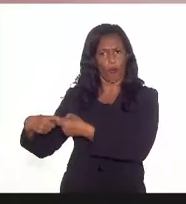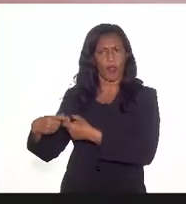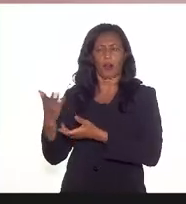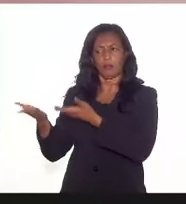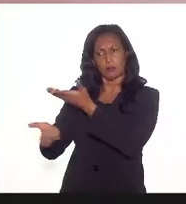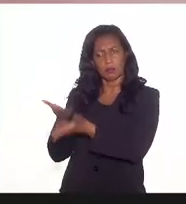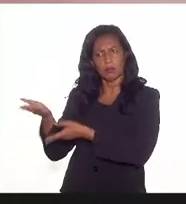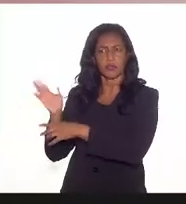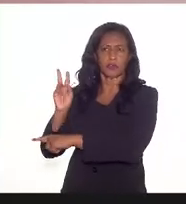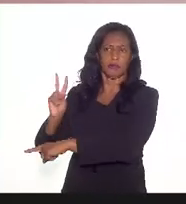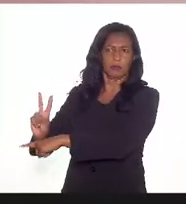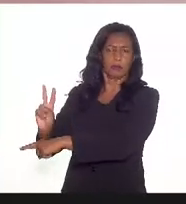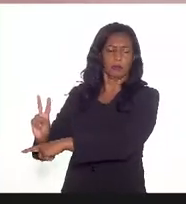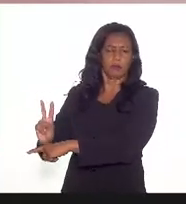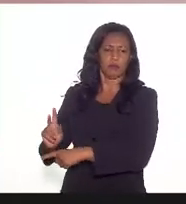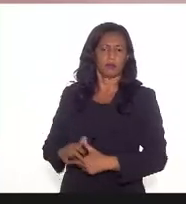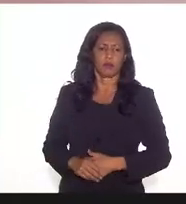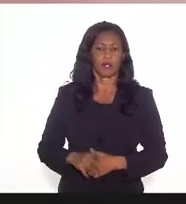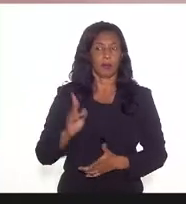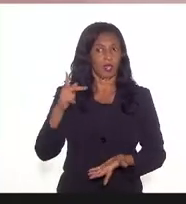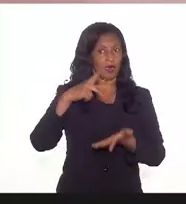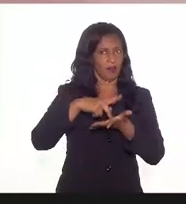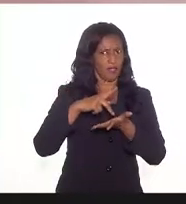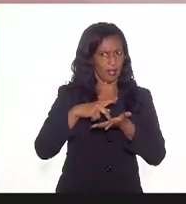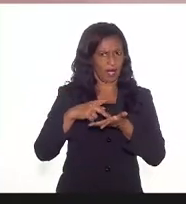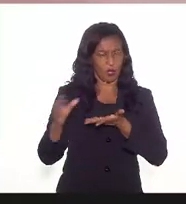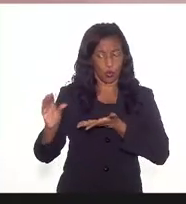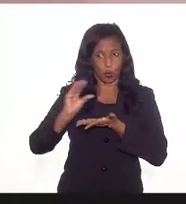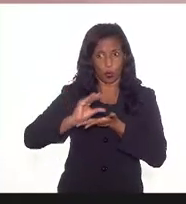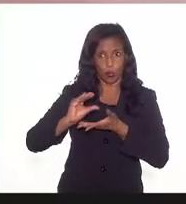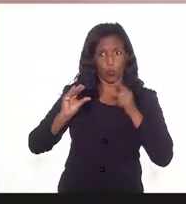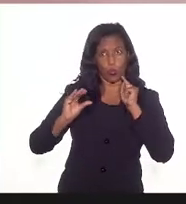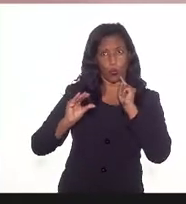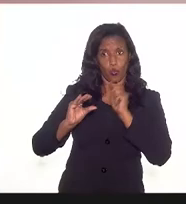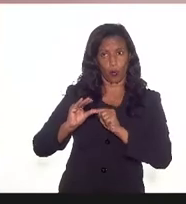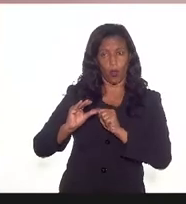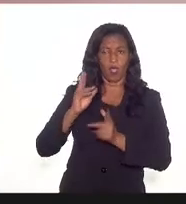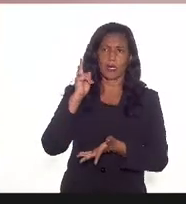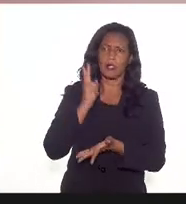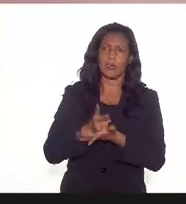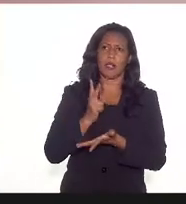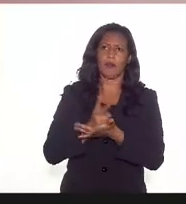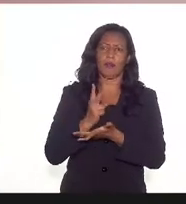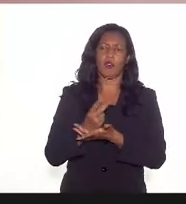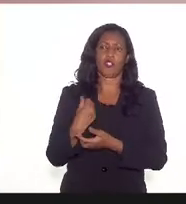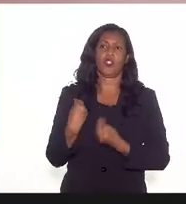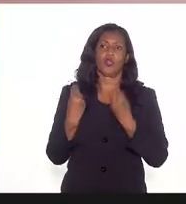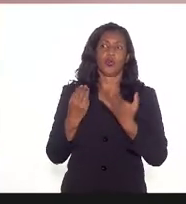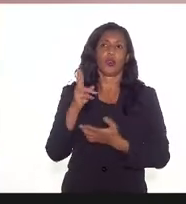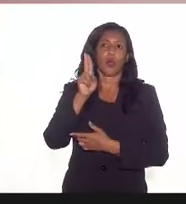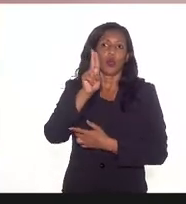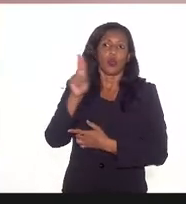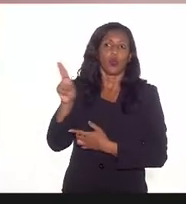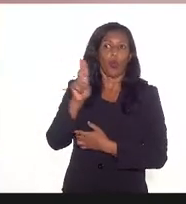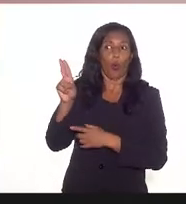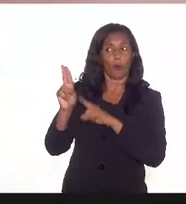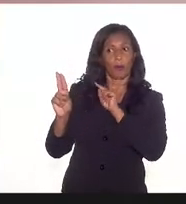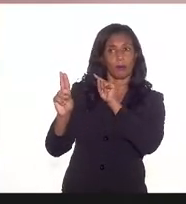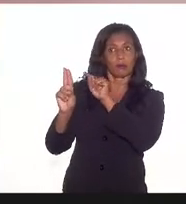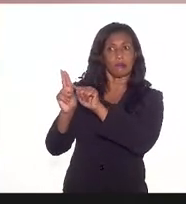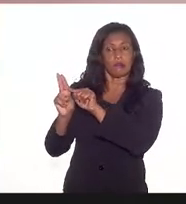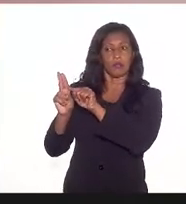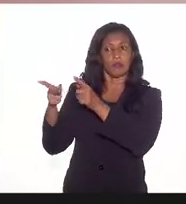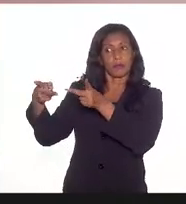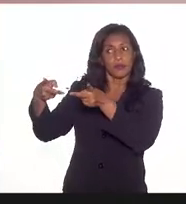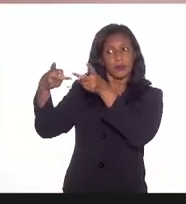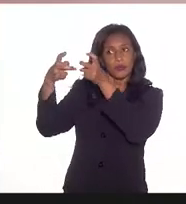emprestando, mas ele, na verdade, deputado, o recurso, a fonte é sempre a mesma. A gente só dá um nome para tentar atrair ele, para mostrar para